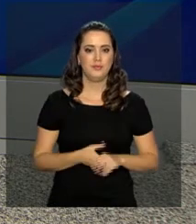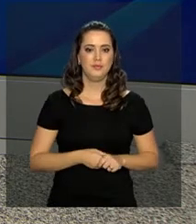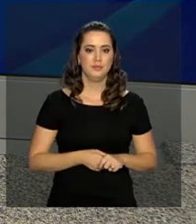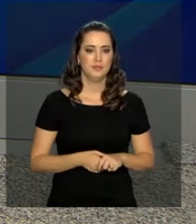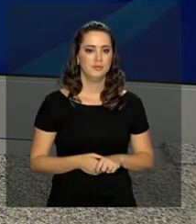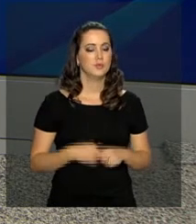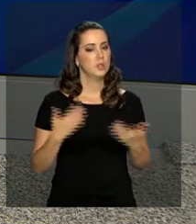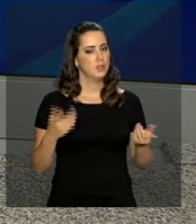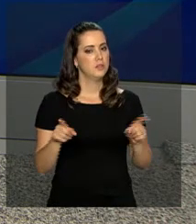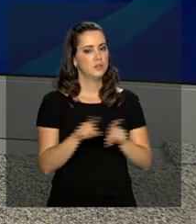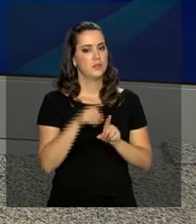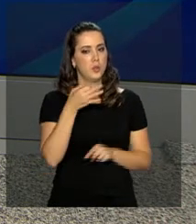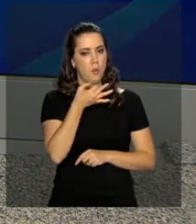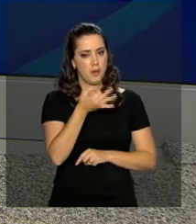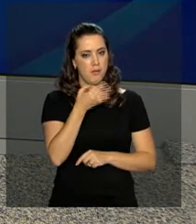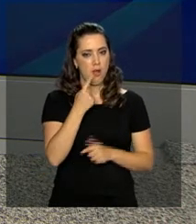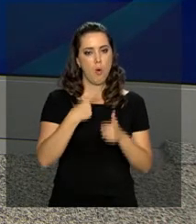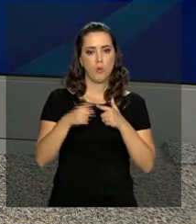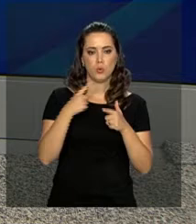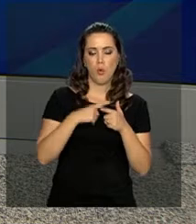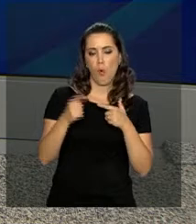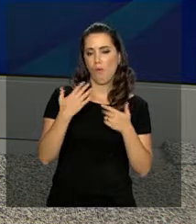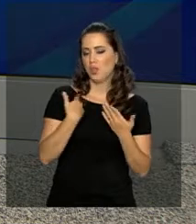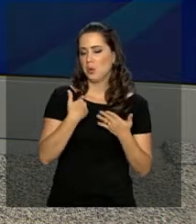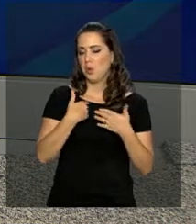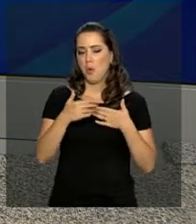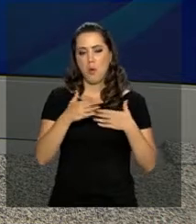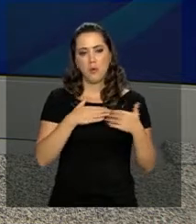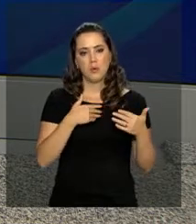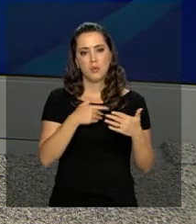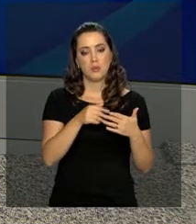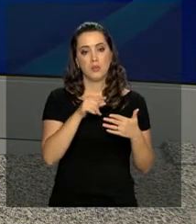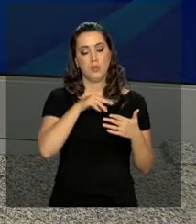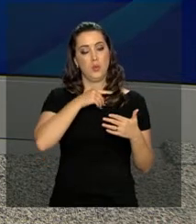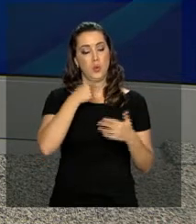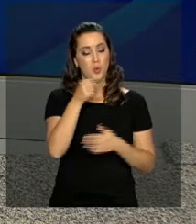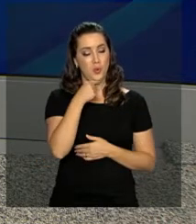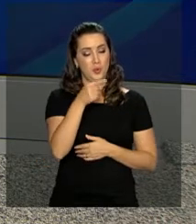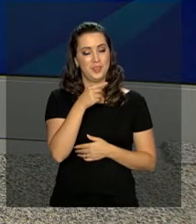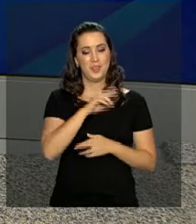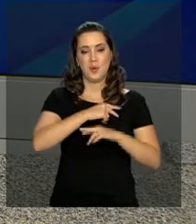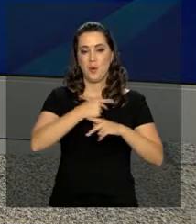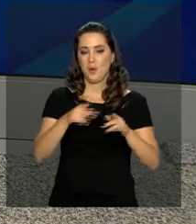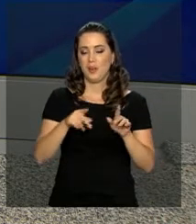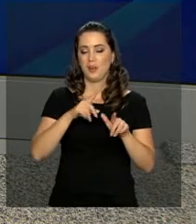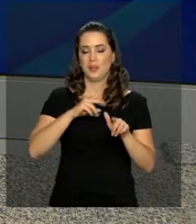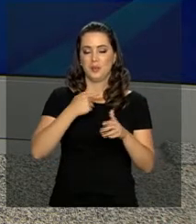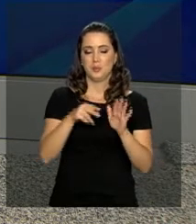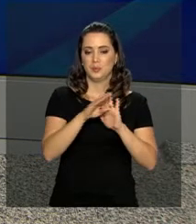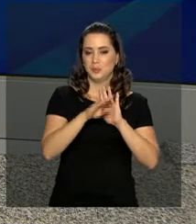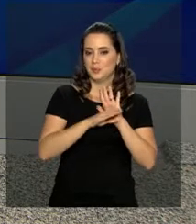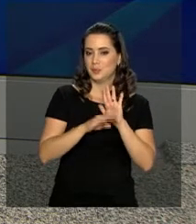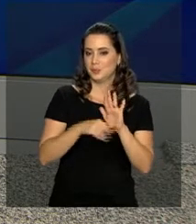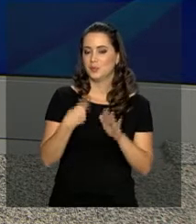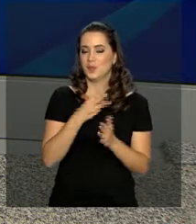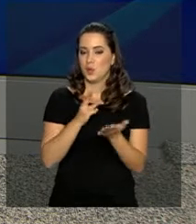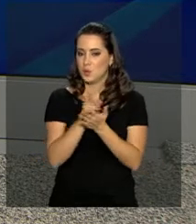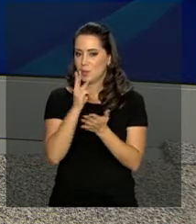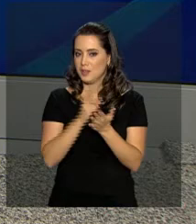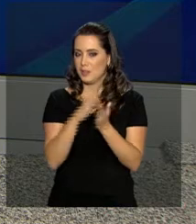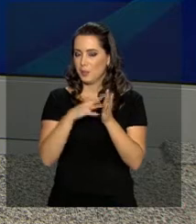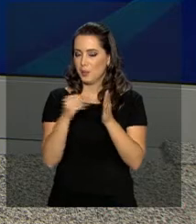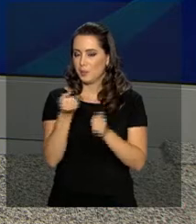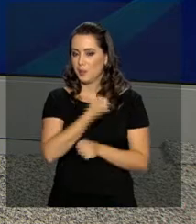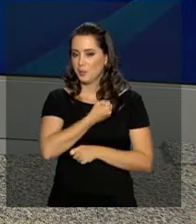twitter você pode mandar sugestões de reportagens e dúvidas sobre programas e ações do governo federal para o nosso bate zap então anote